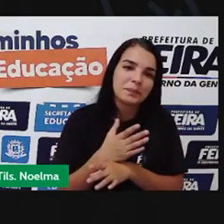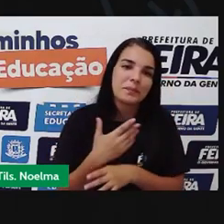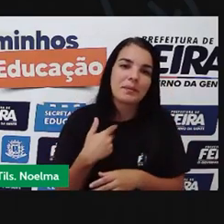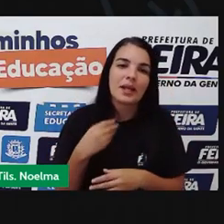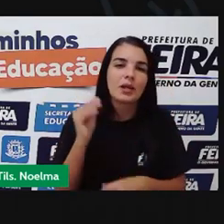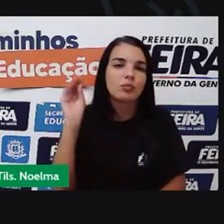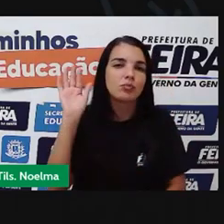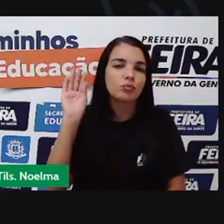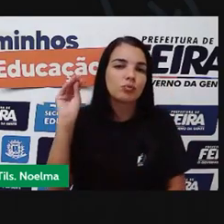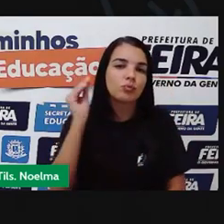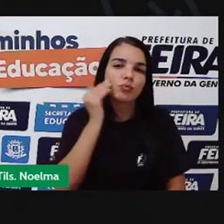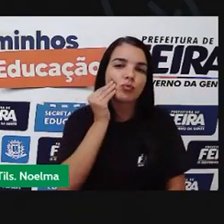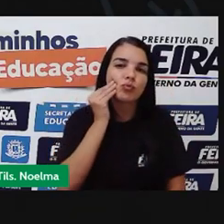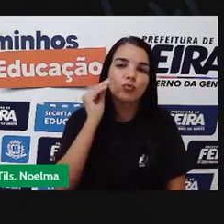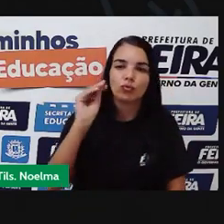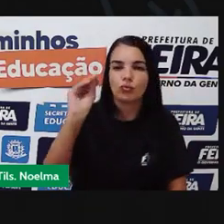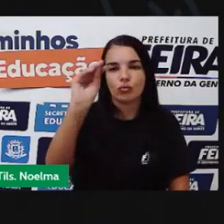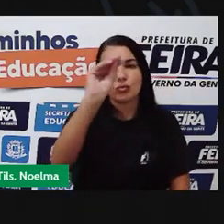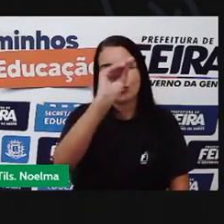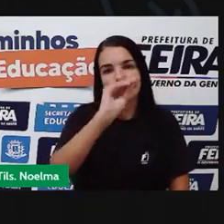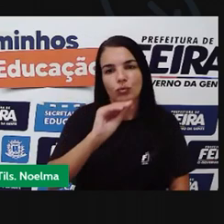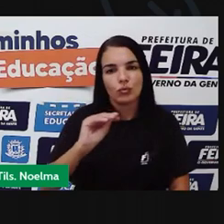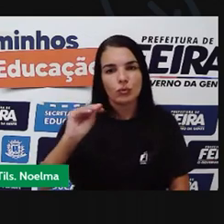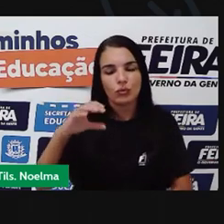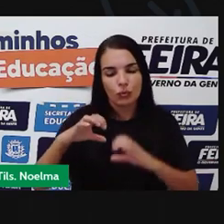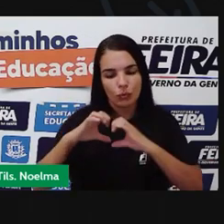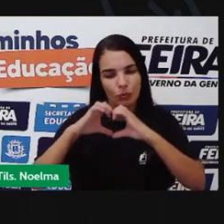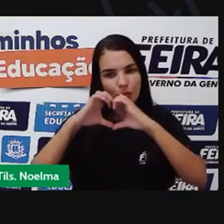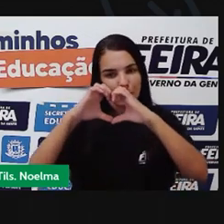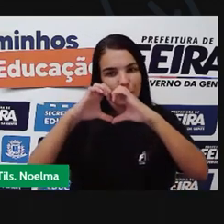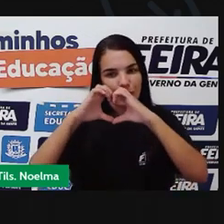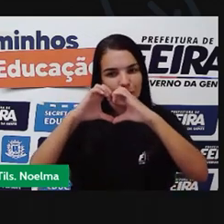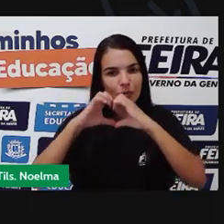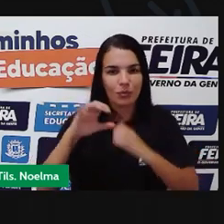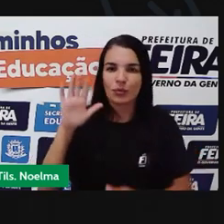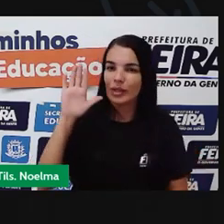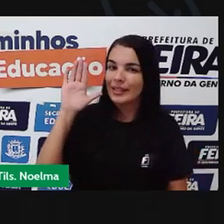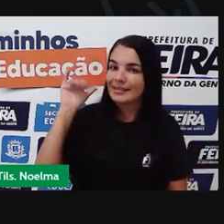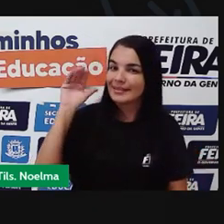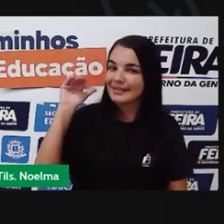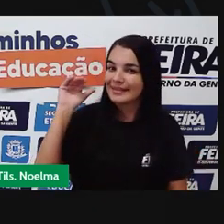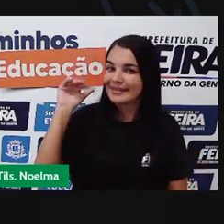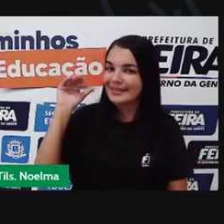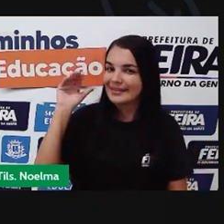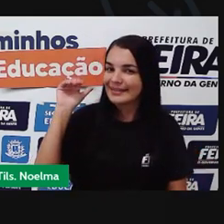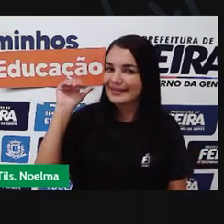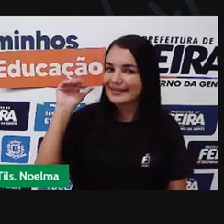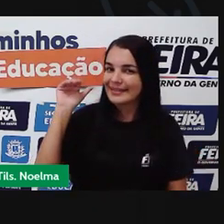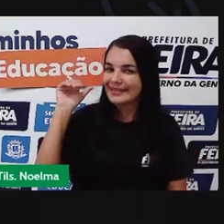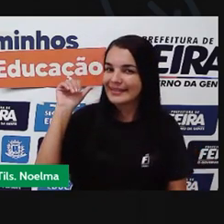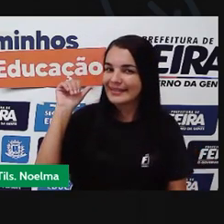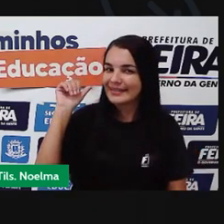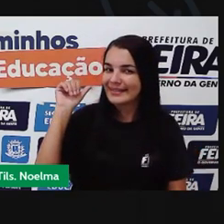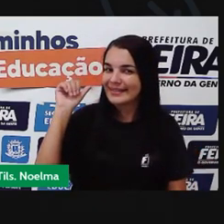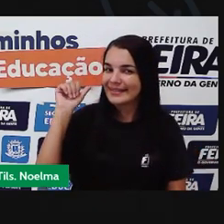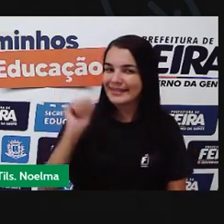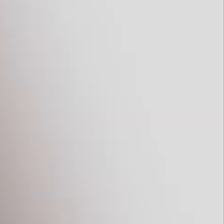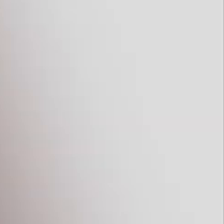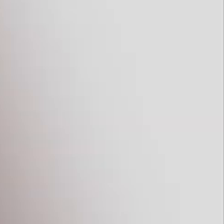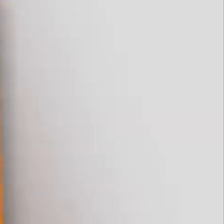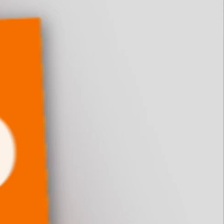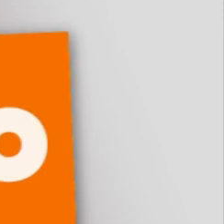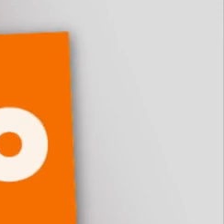aqui. Um beijo enorme no coração de cada um de vocês e até a próxima aula. Tchau, tchau!